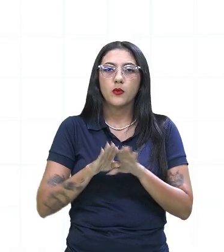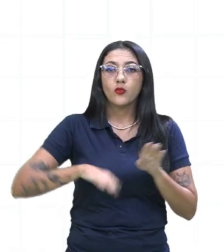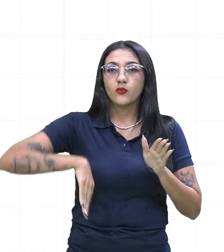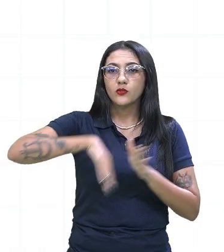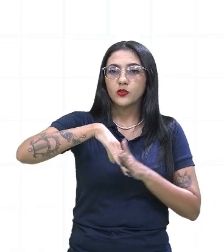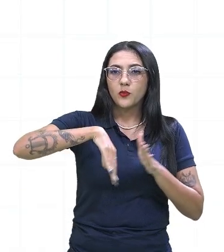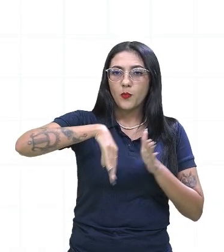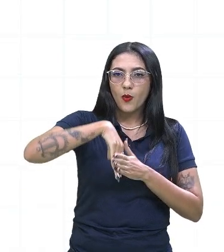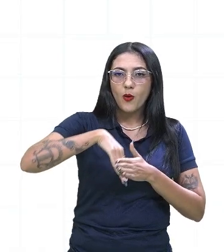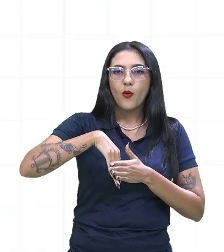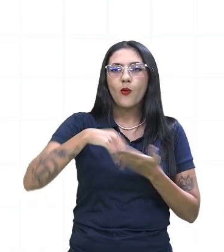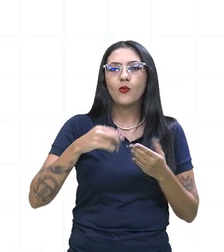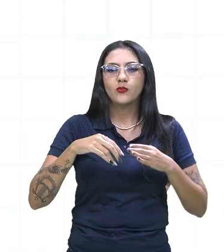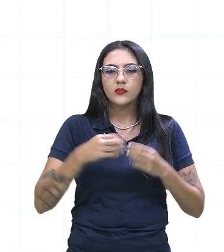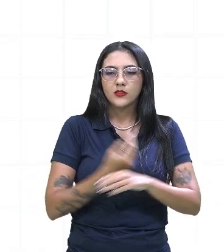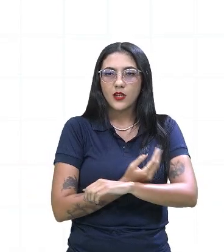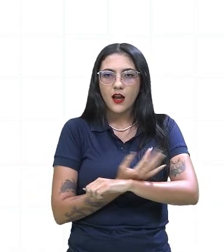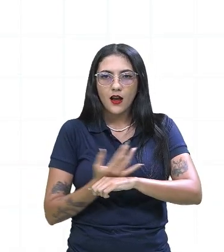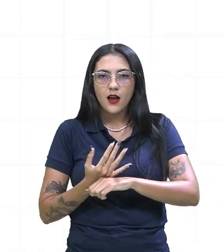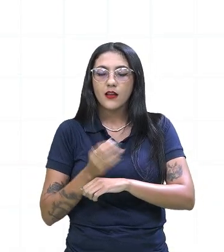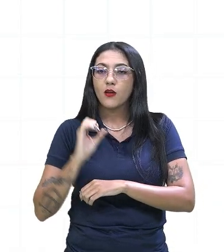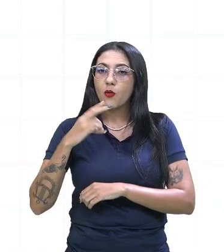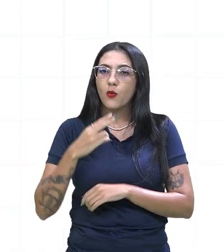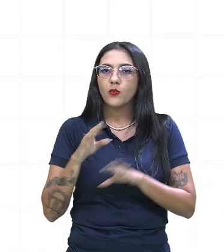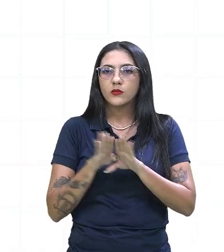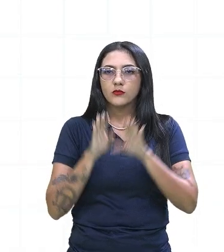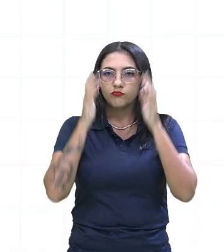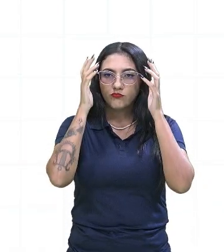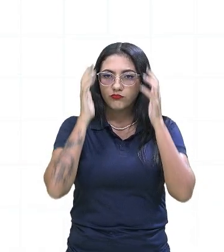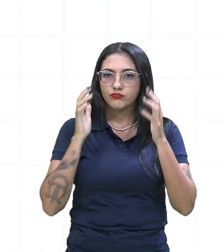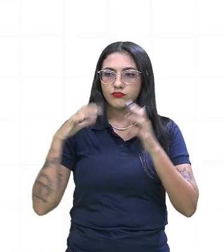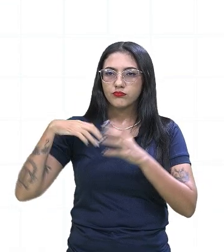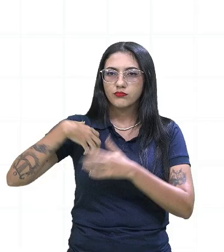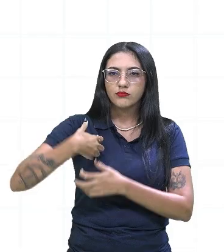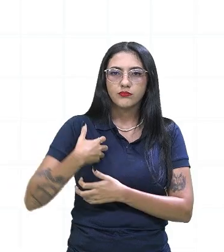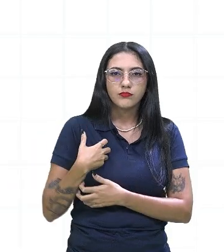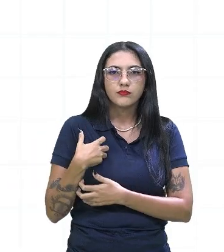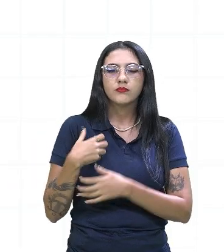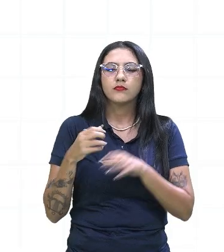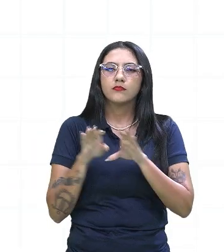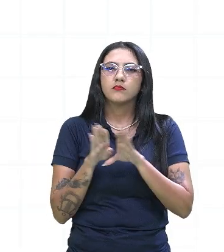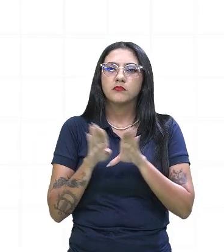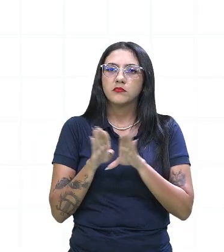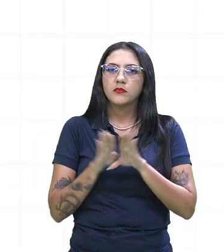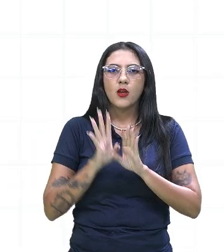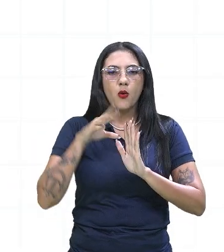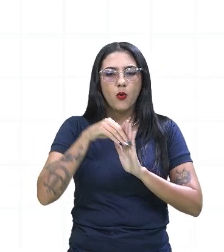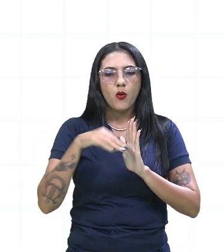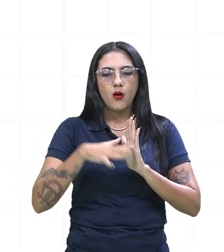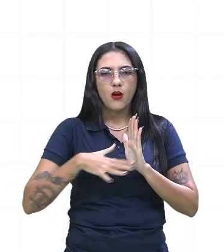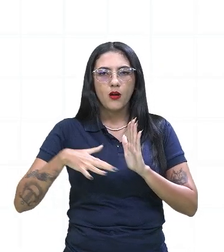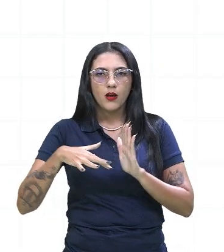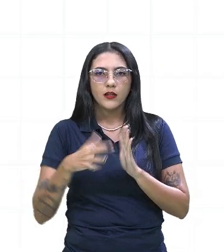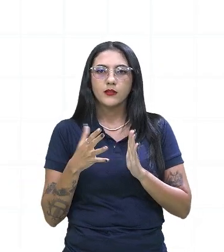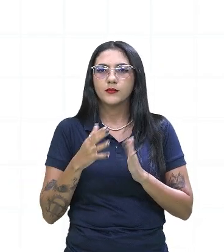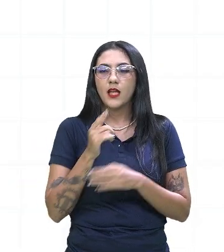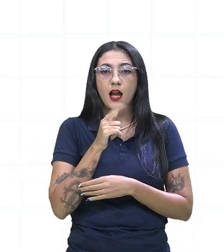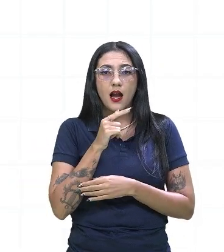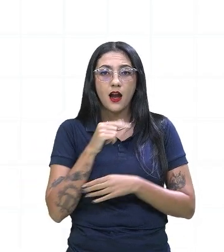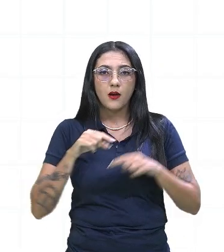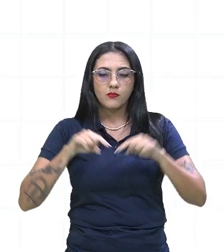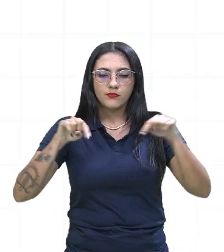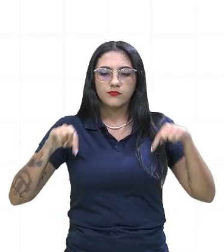futebol, futsal, futebol americano, handball, hóquei sobre grama, polo aquático,